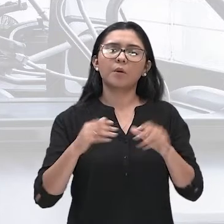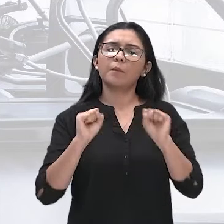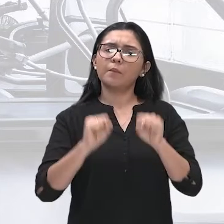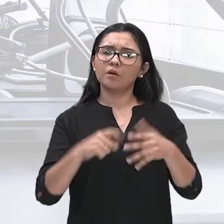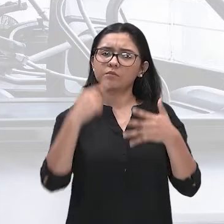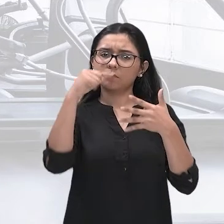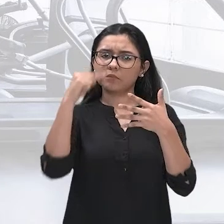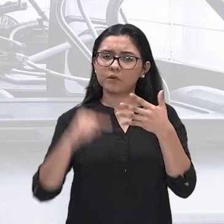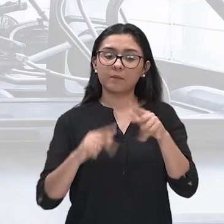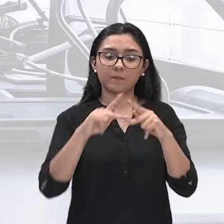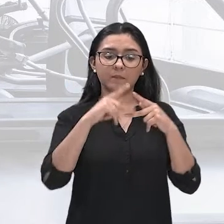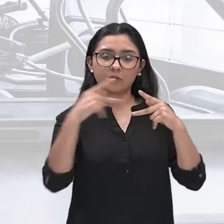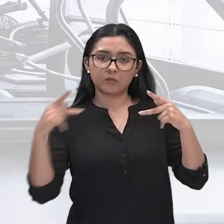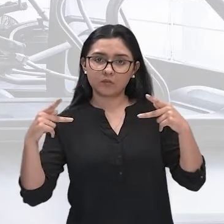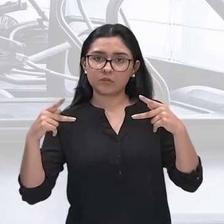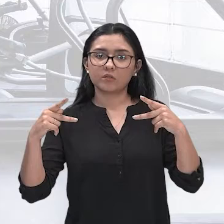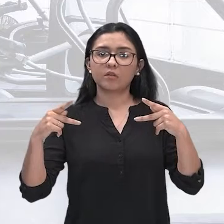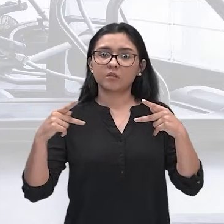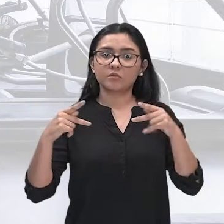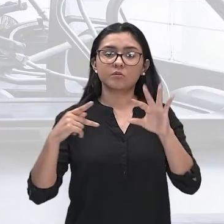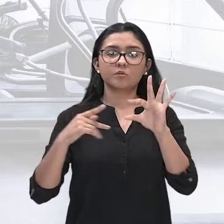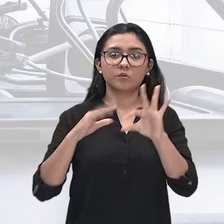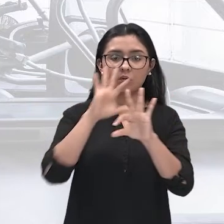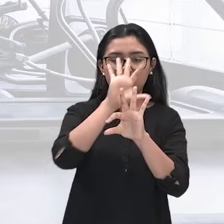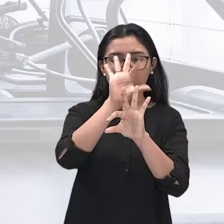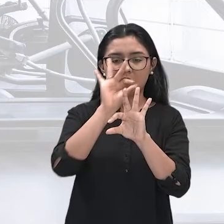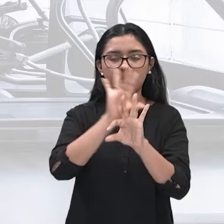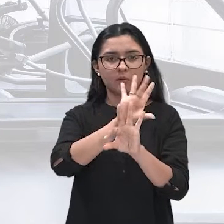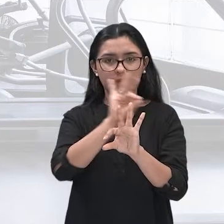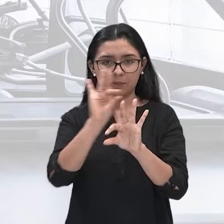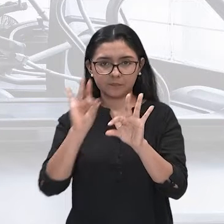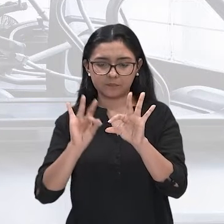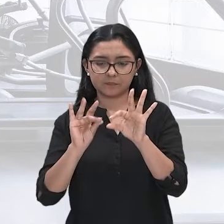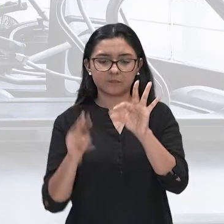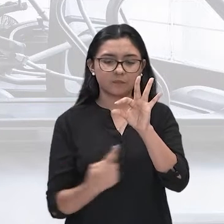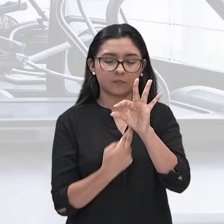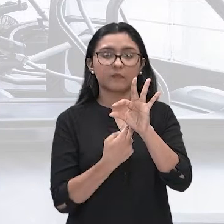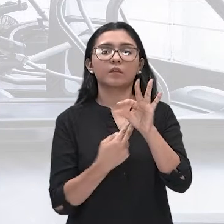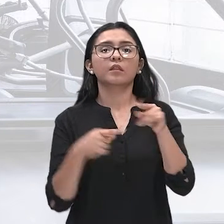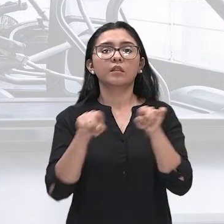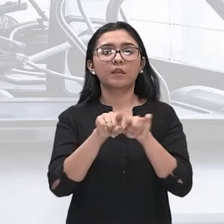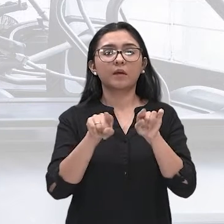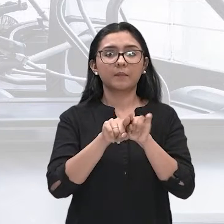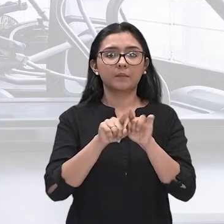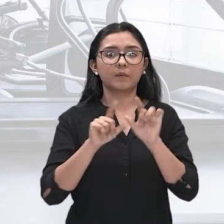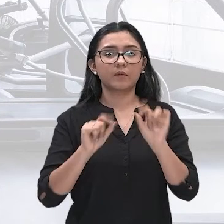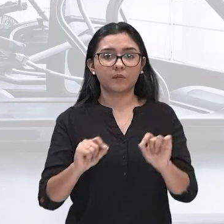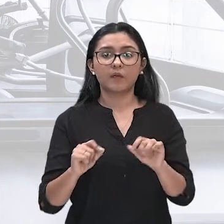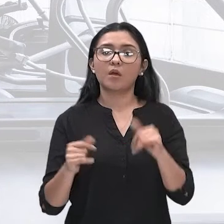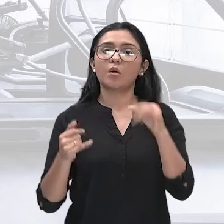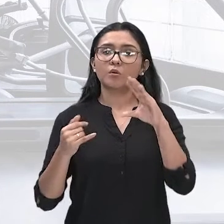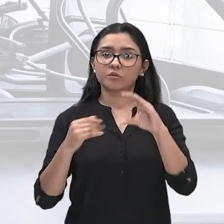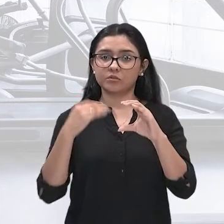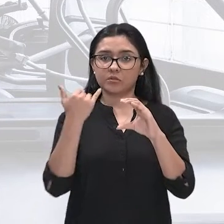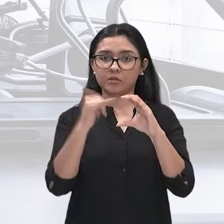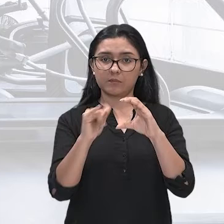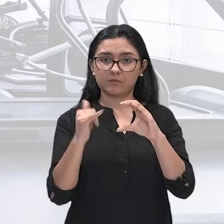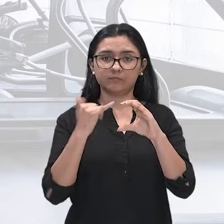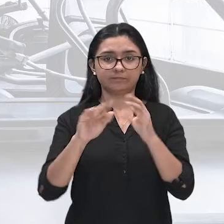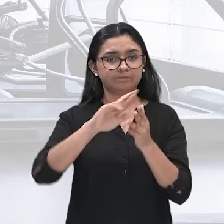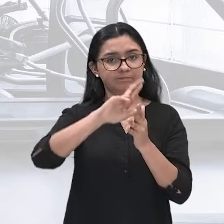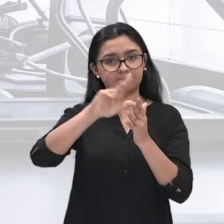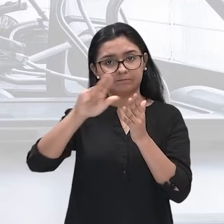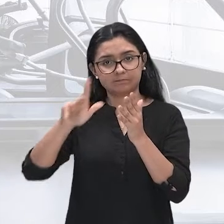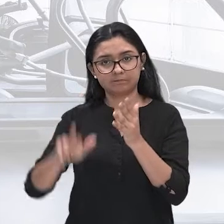as proteínas, os aminoácidos, os carboidratos, que também são muito importantes, dentre outras, tá bom?